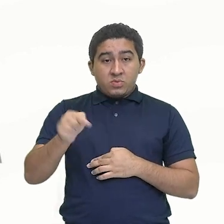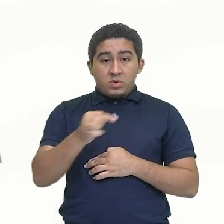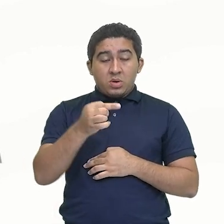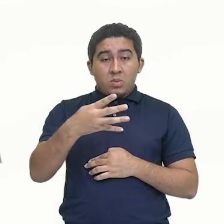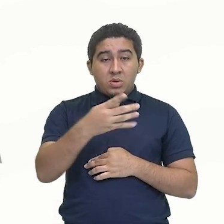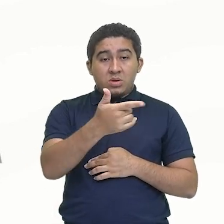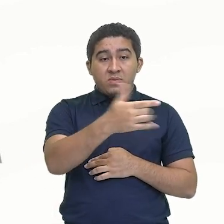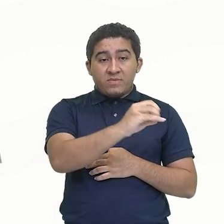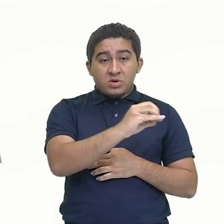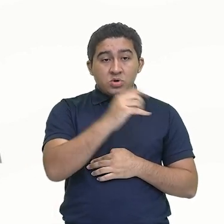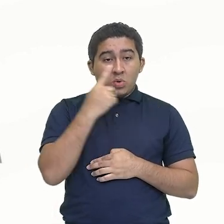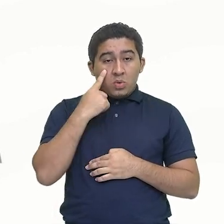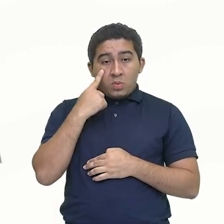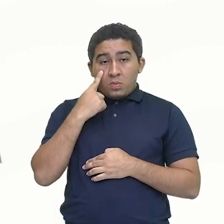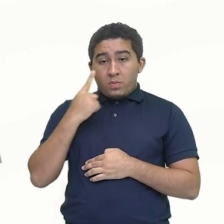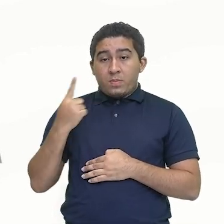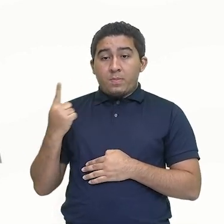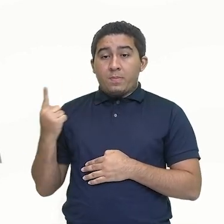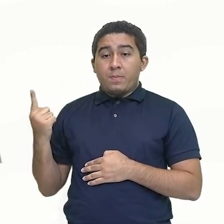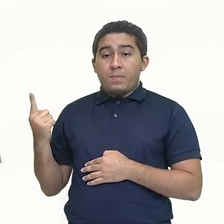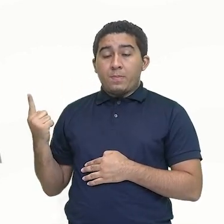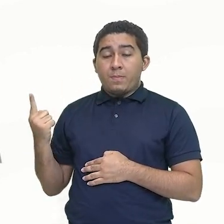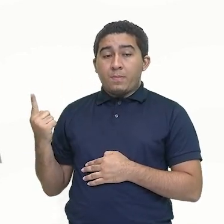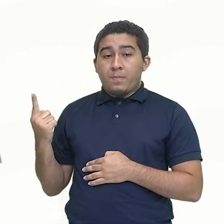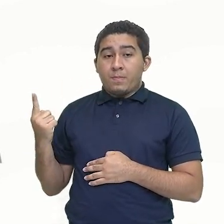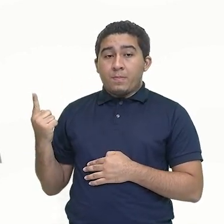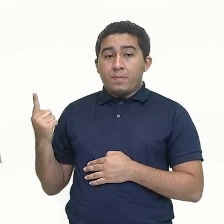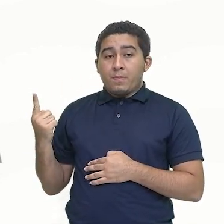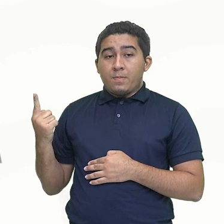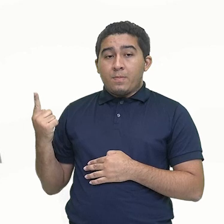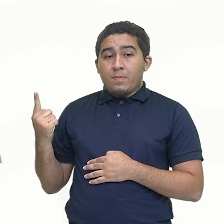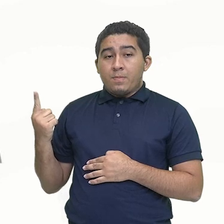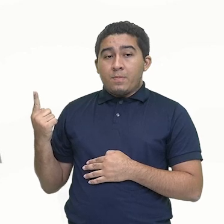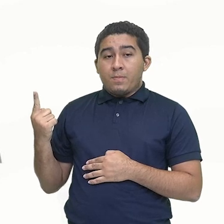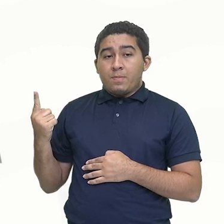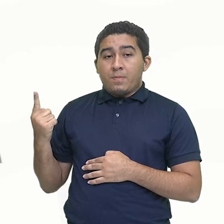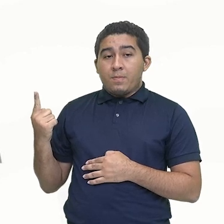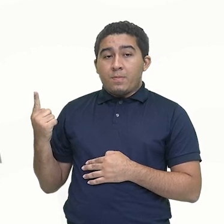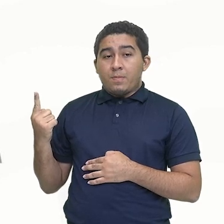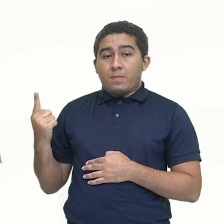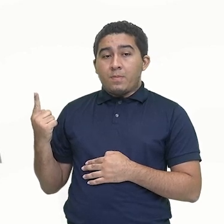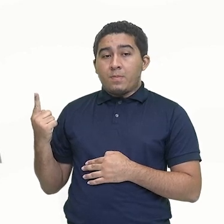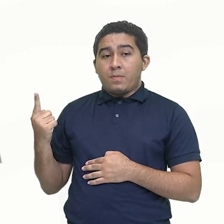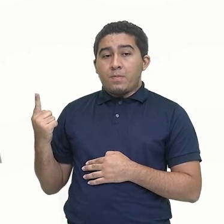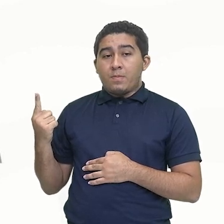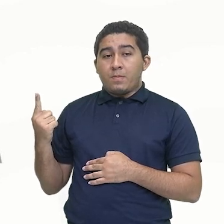o 420, ó, perceba que o 400 está aqui, então aqui em cima vai ser o